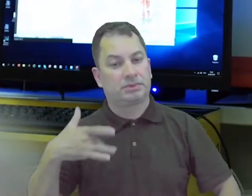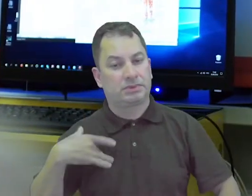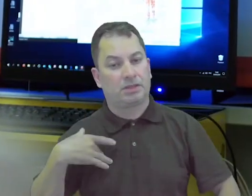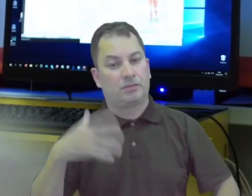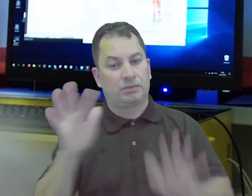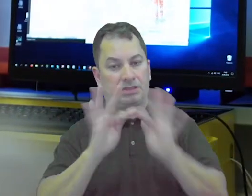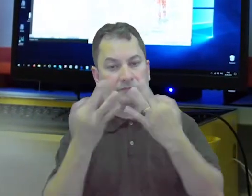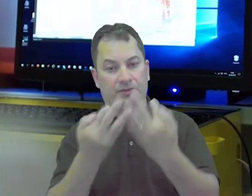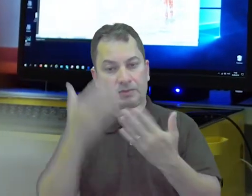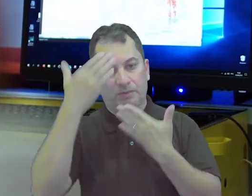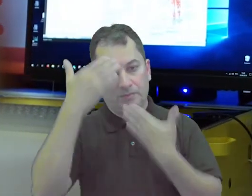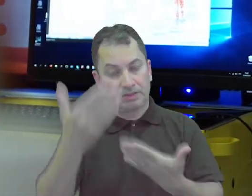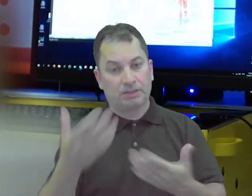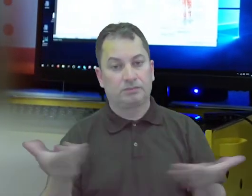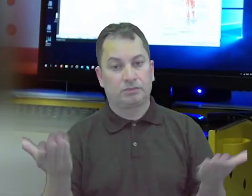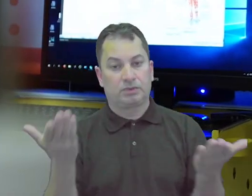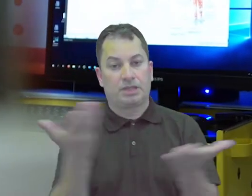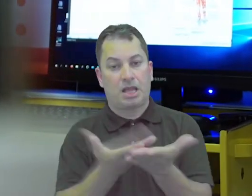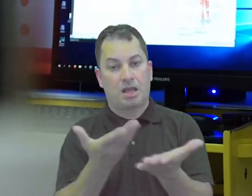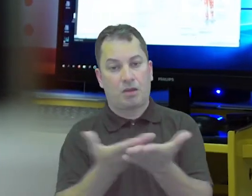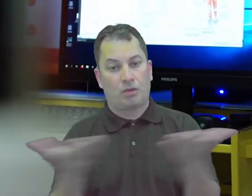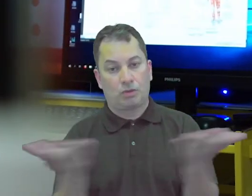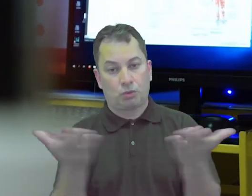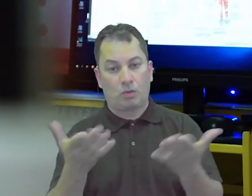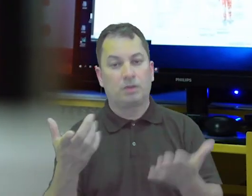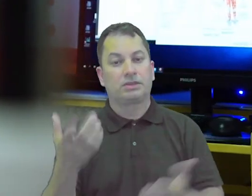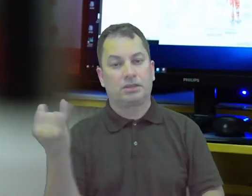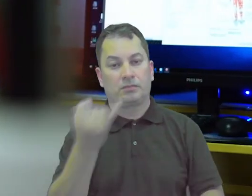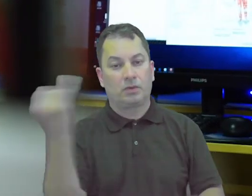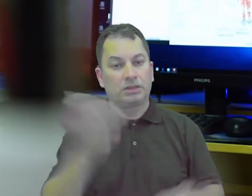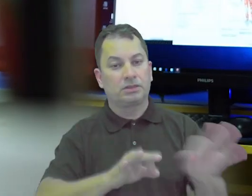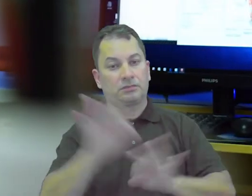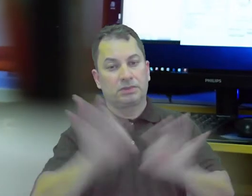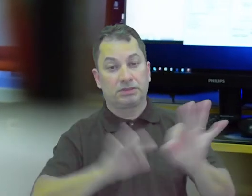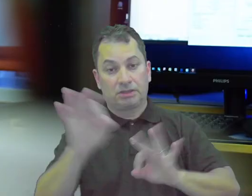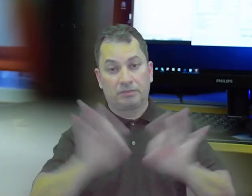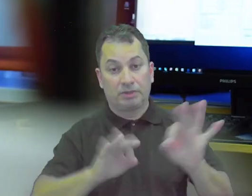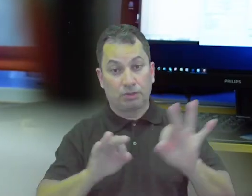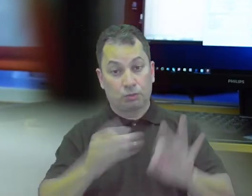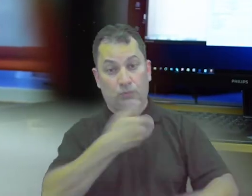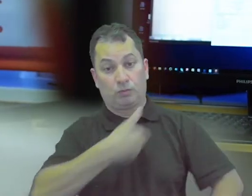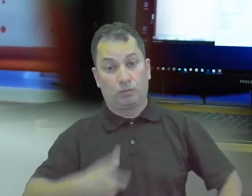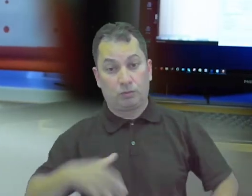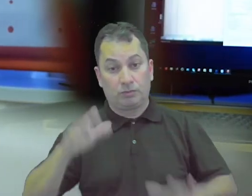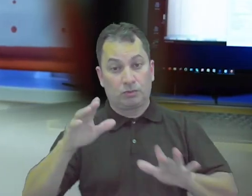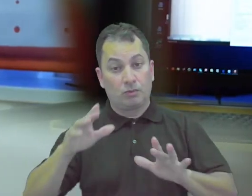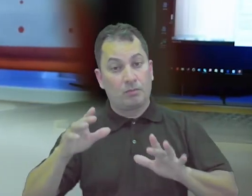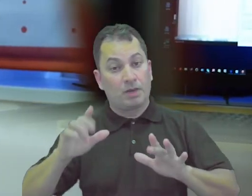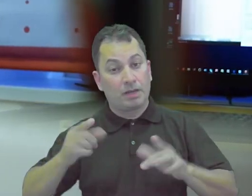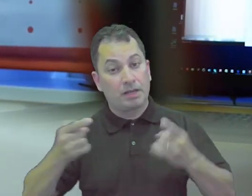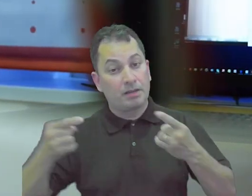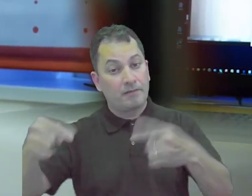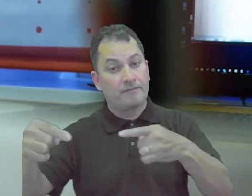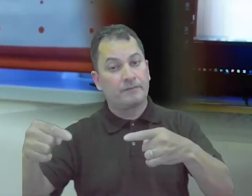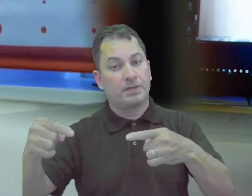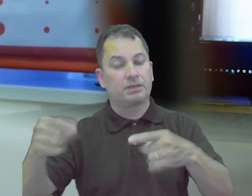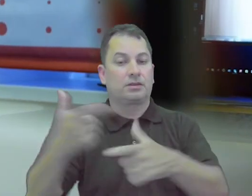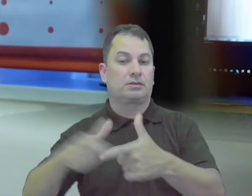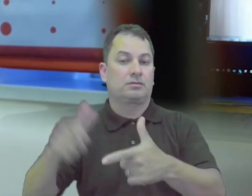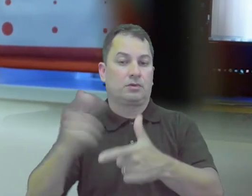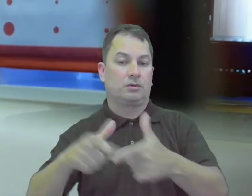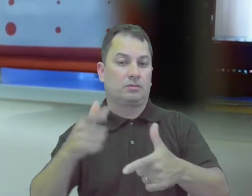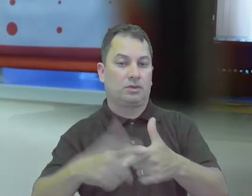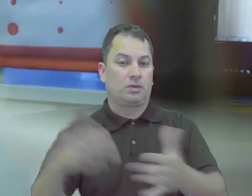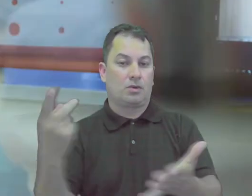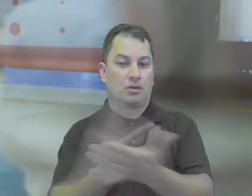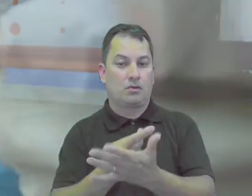Na aula de hoje, vimos a importância do planejamento público no enfrentamento de crises que as mudanças climáticas causam no sistema